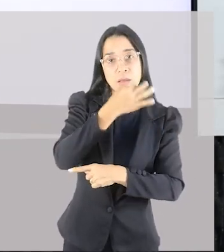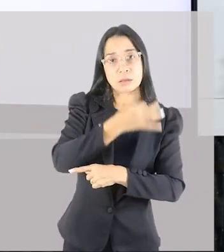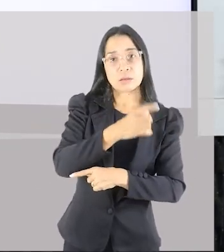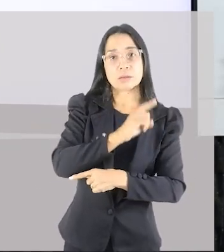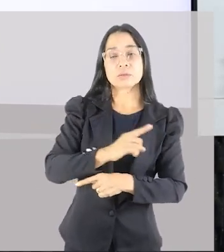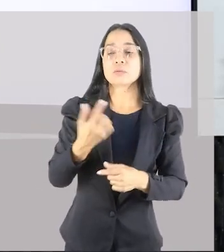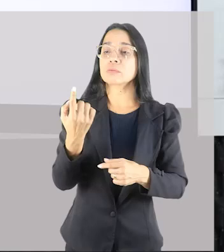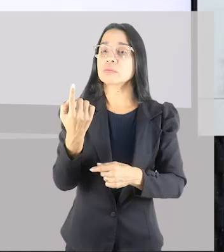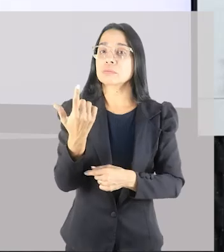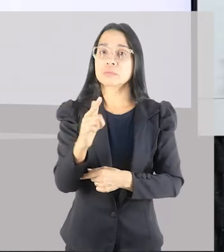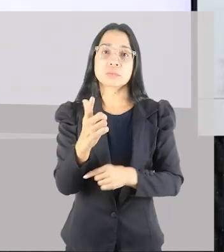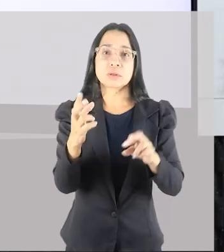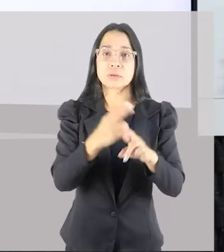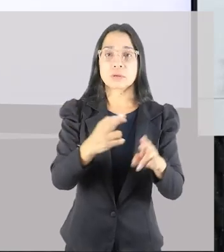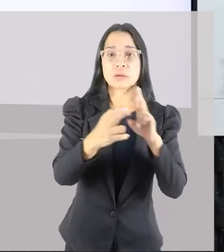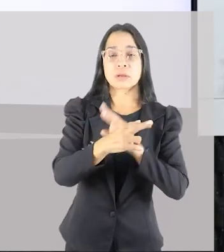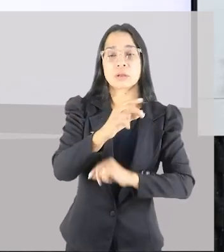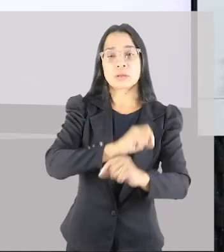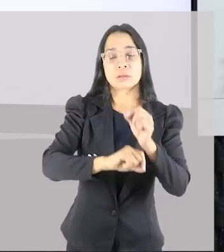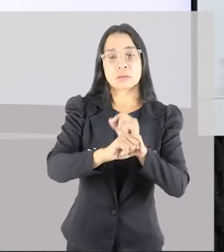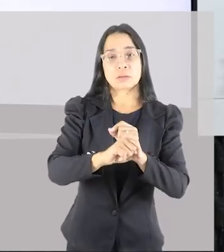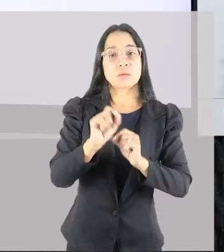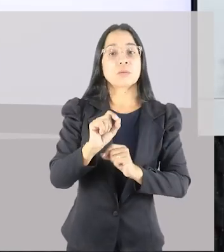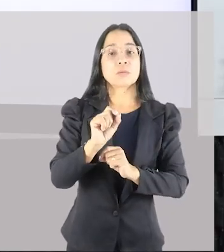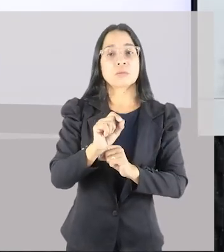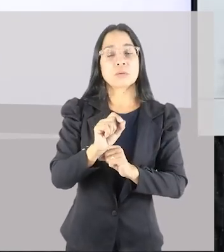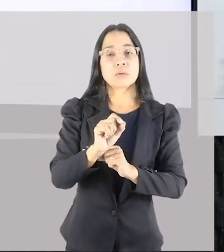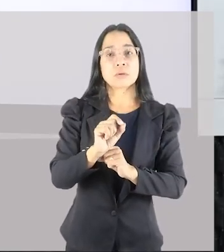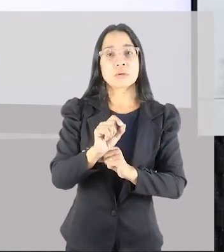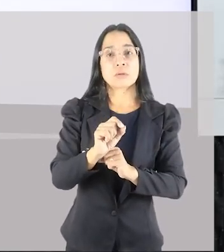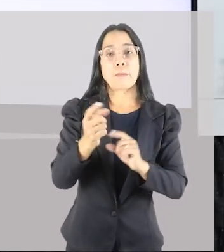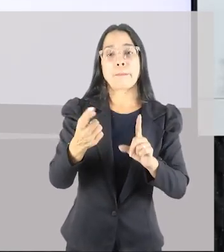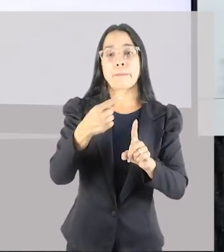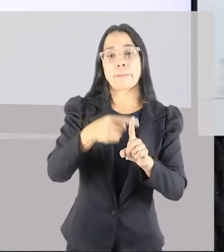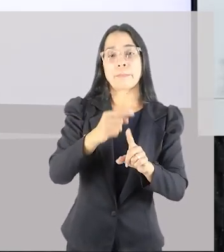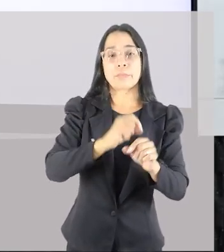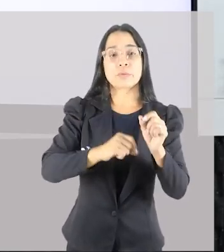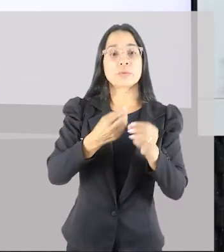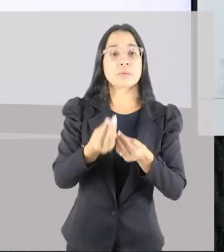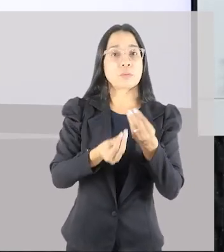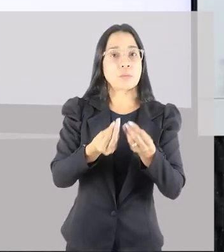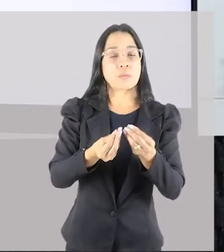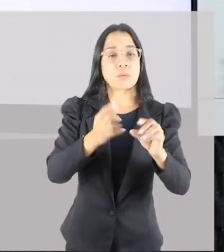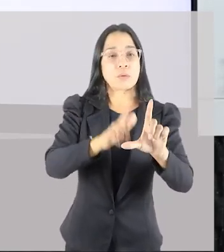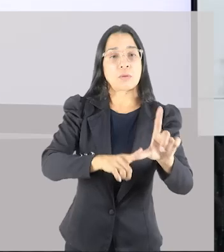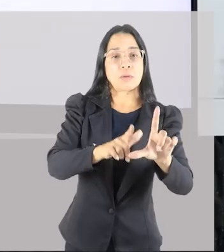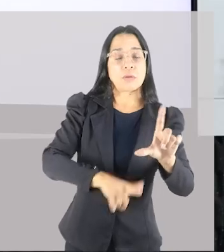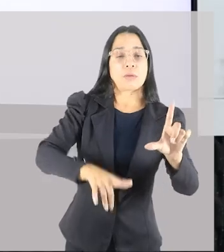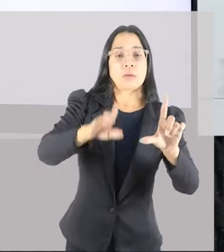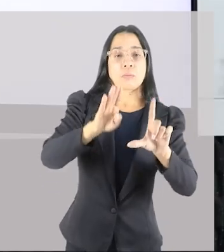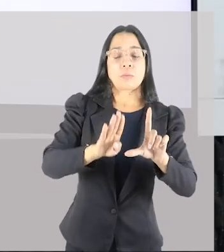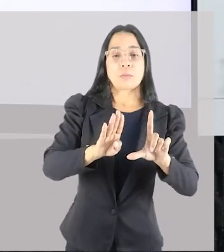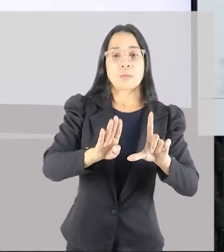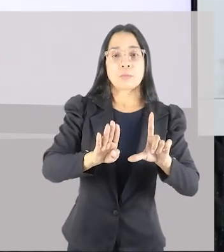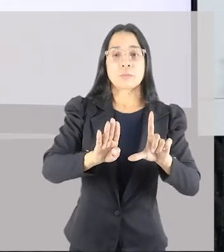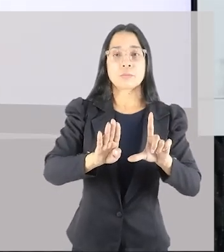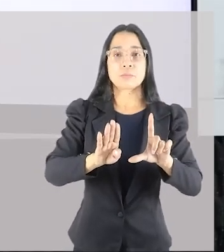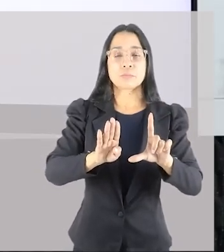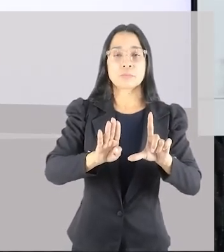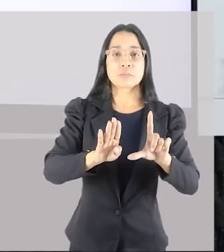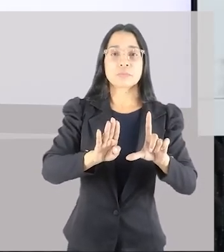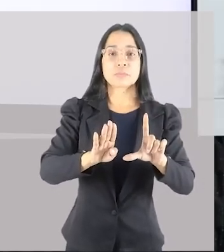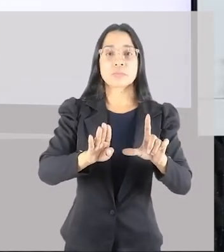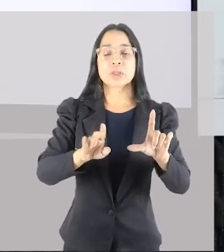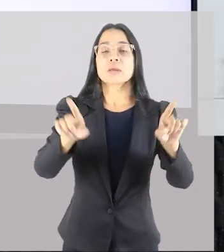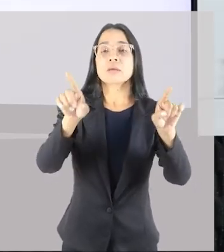então ele não tá fazendo de uma forma positiva ser apresentado como uma atividade de lazer